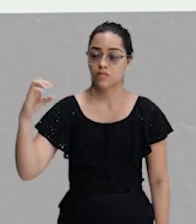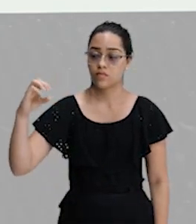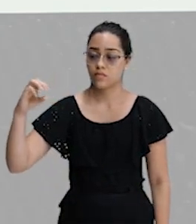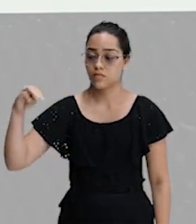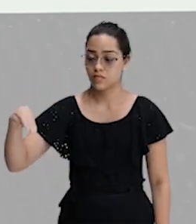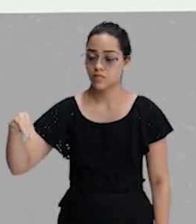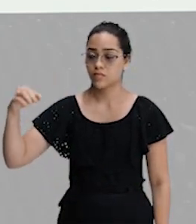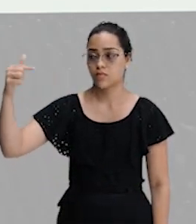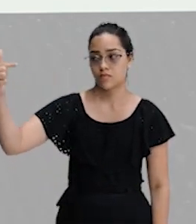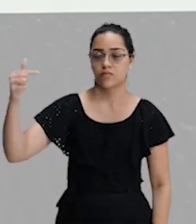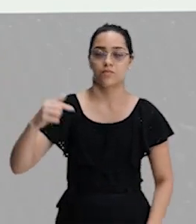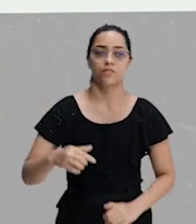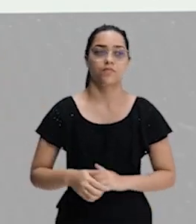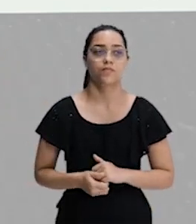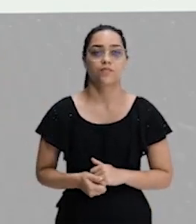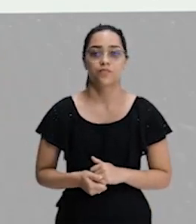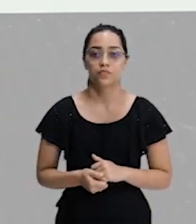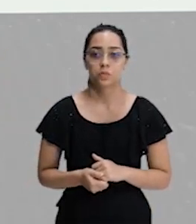metros quadrados.